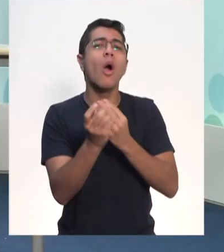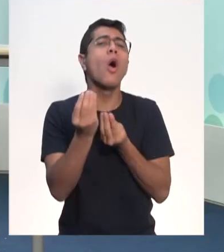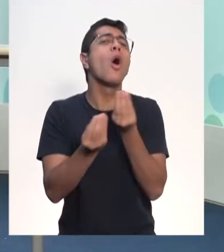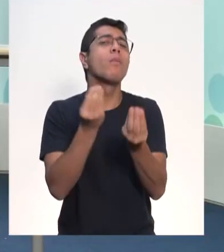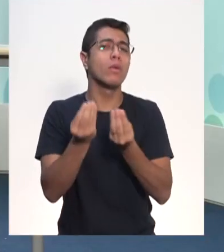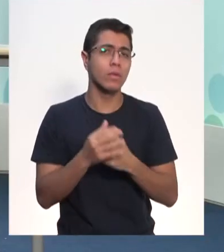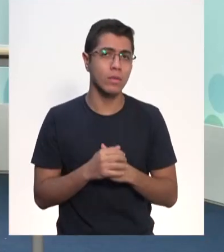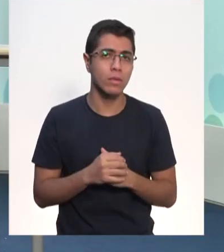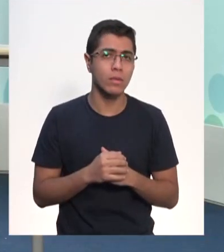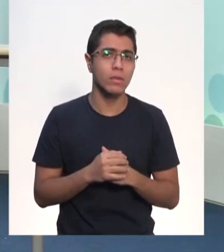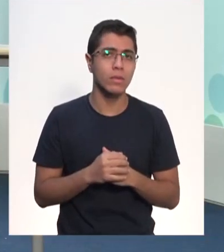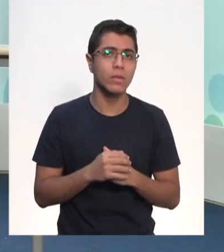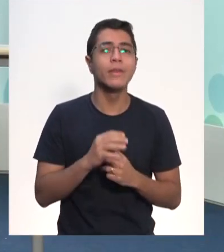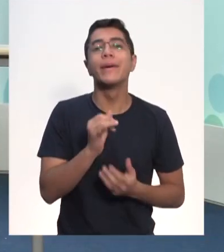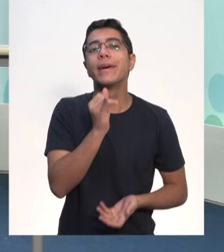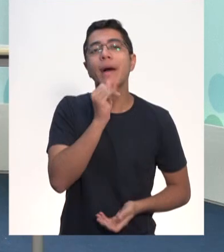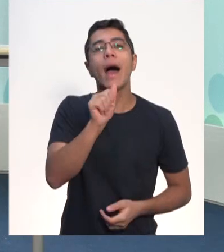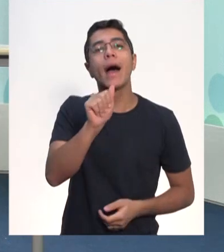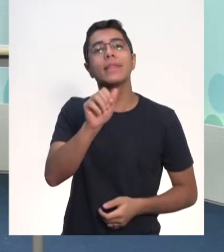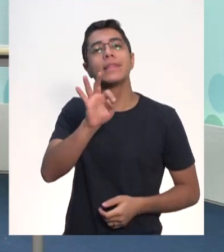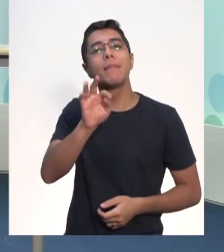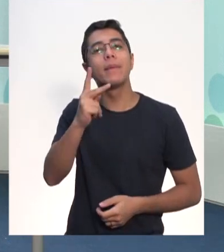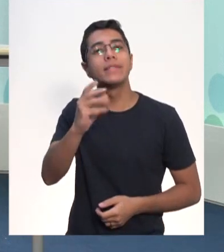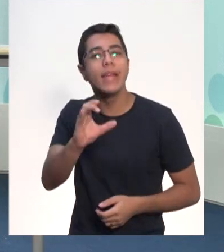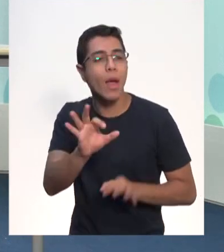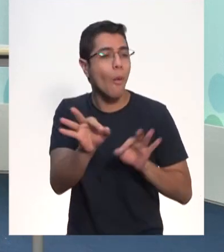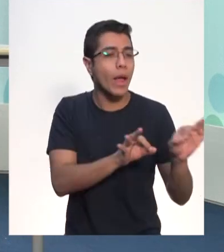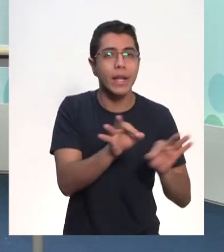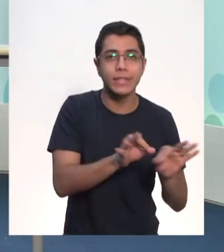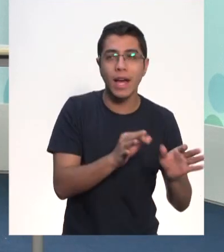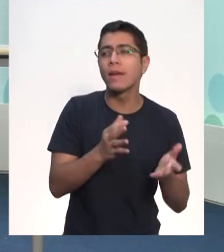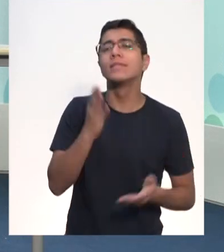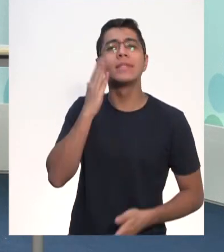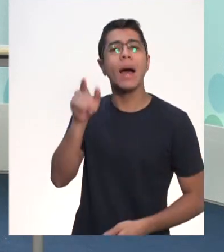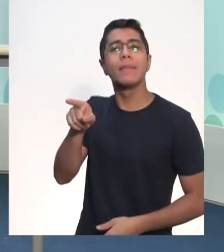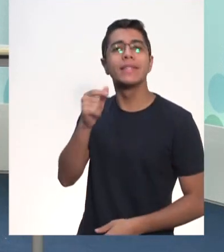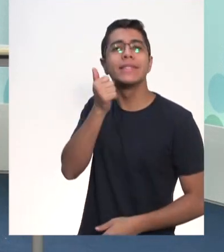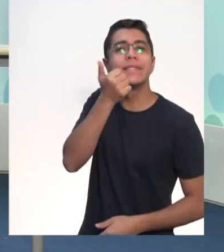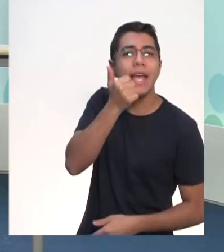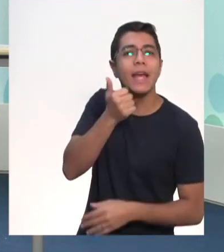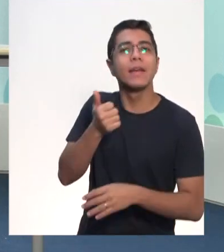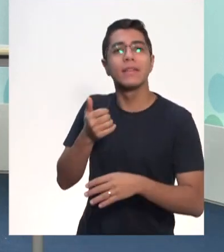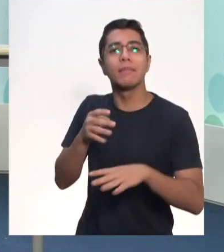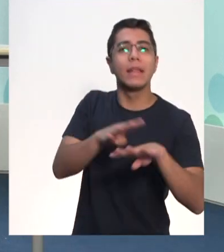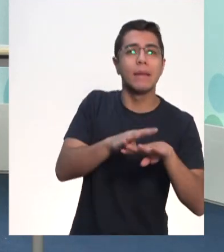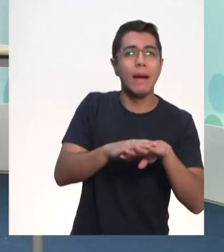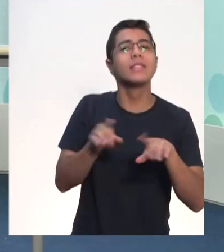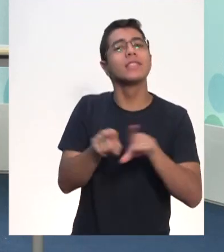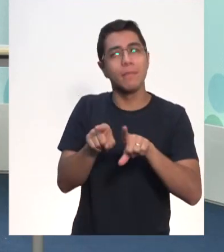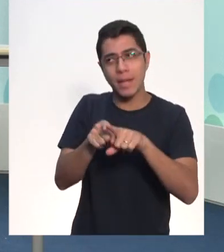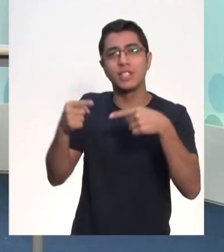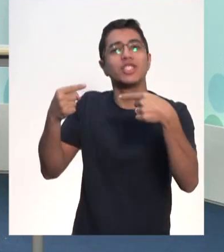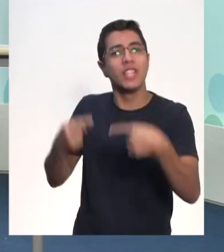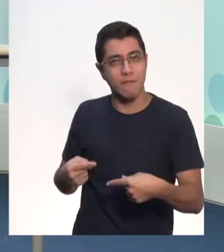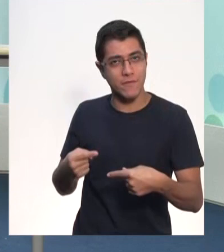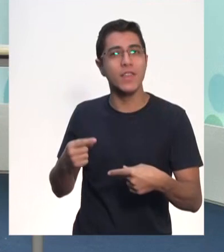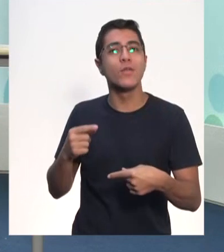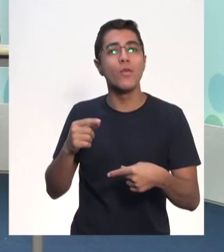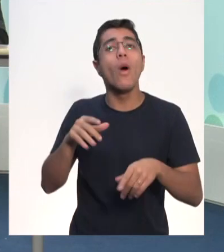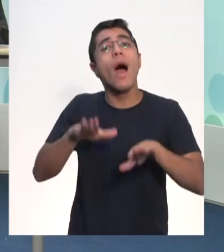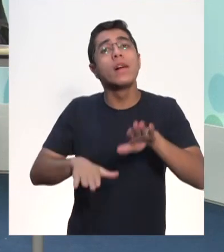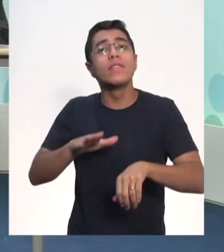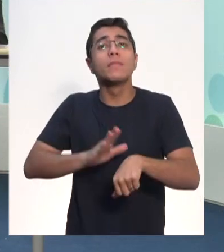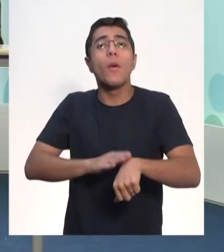Ciência, natureza e matemática também é um desafio nesse momento, né? 2 áreas, então vai ter momento que vamos ter que trabalhar com as 2